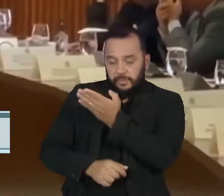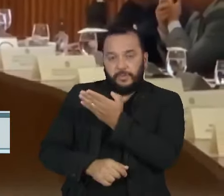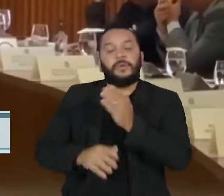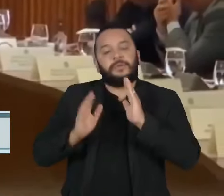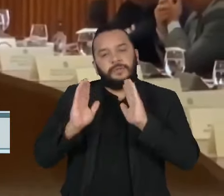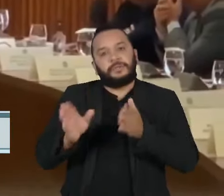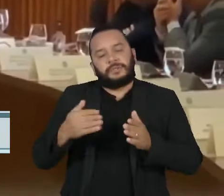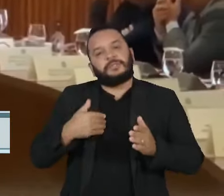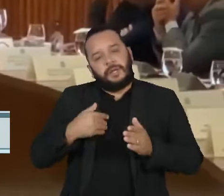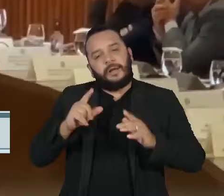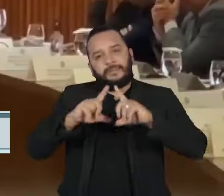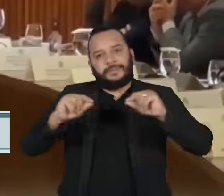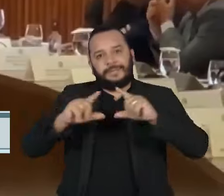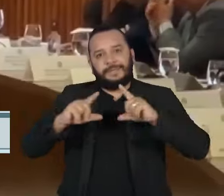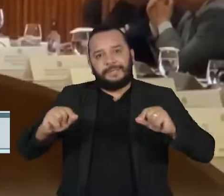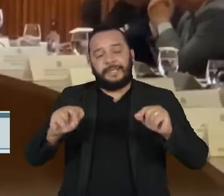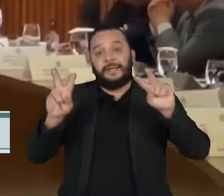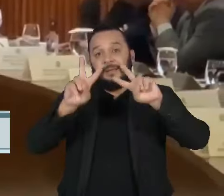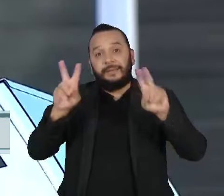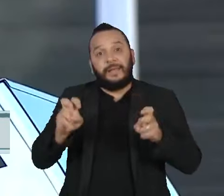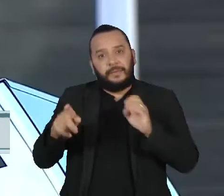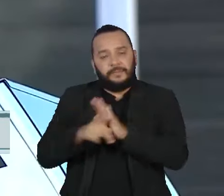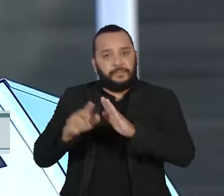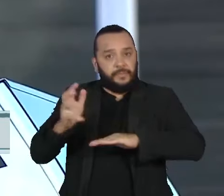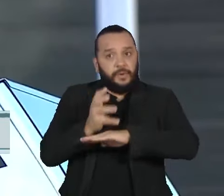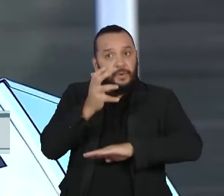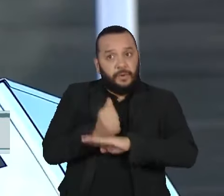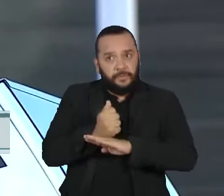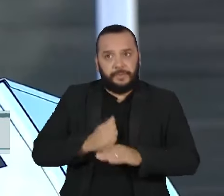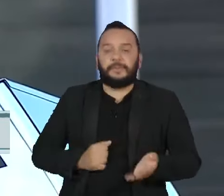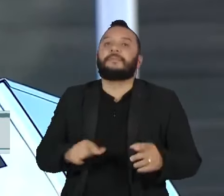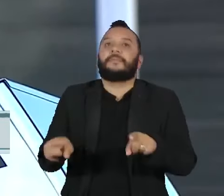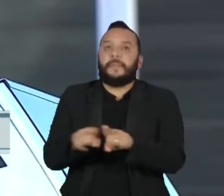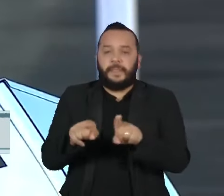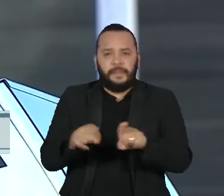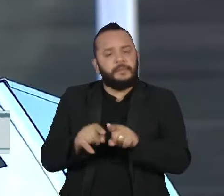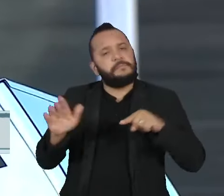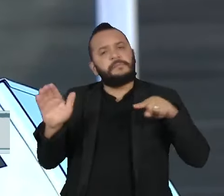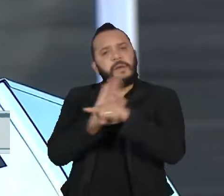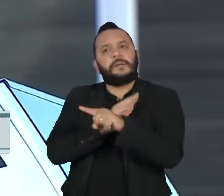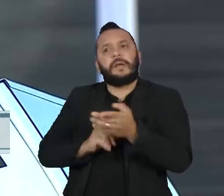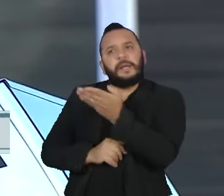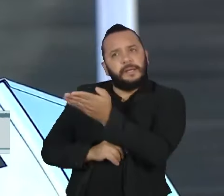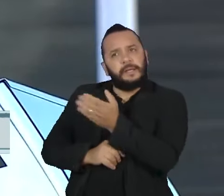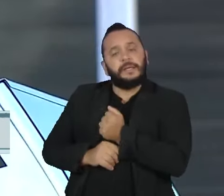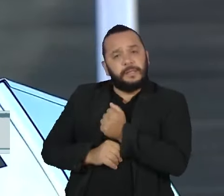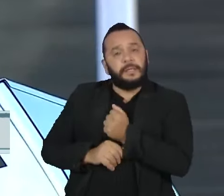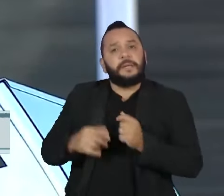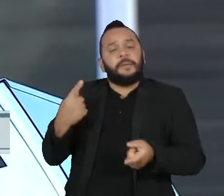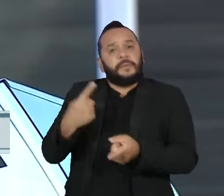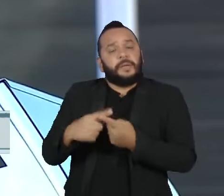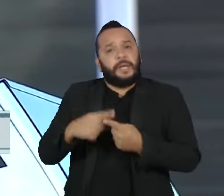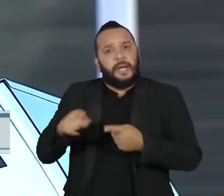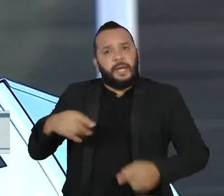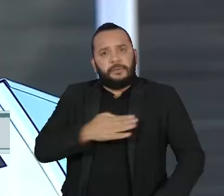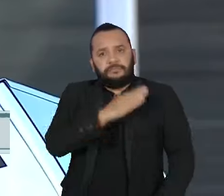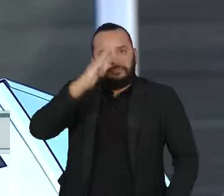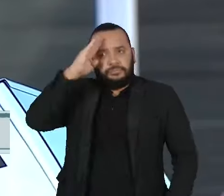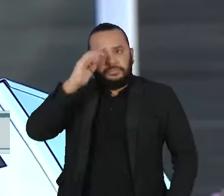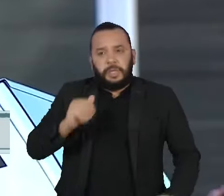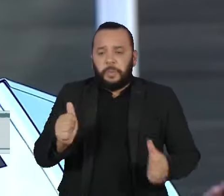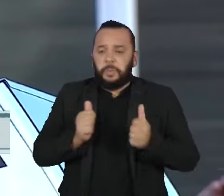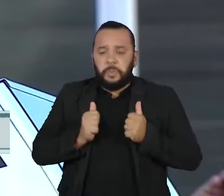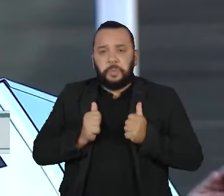Palácio da Alvorada sobre a minuta golpista. Ele também será questionado sobre uma possível omissão como comandante ao